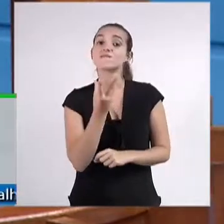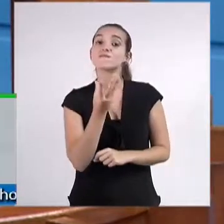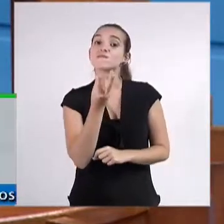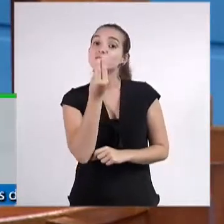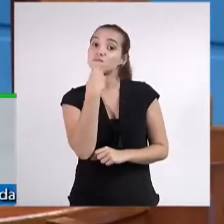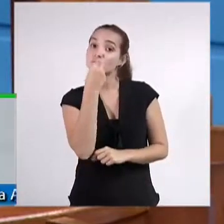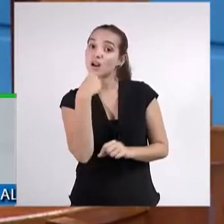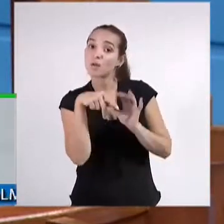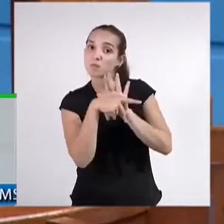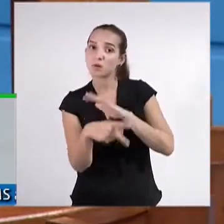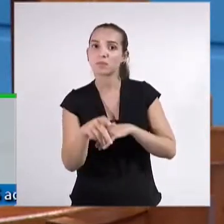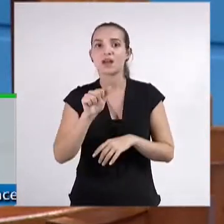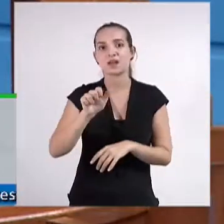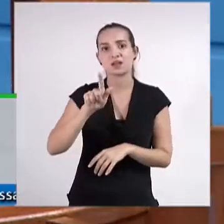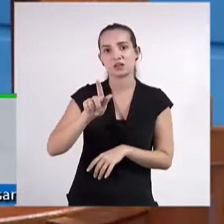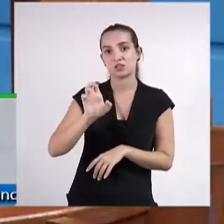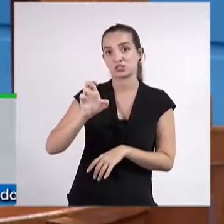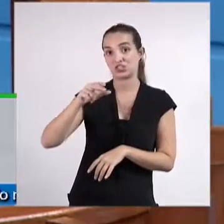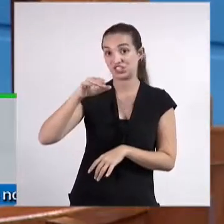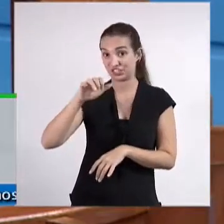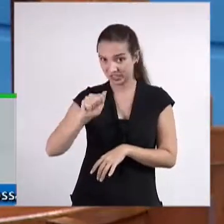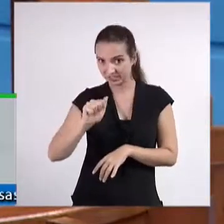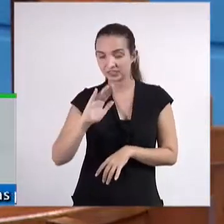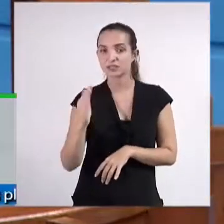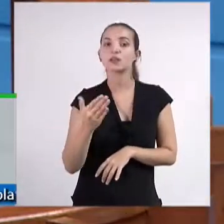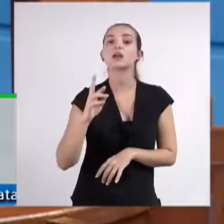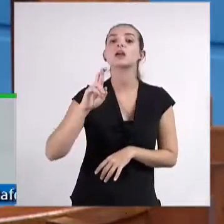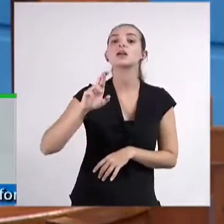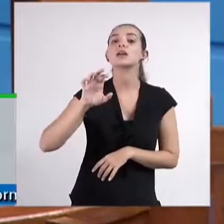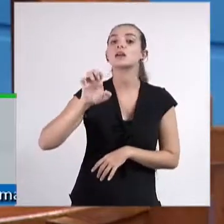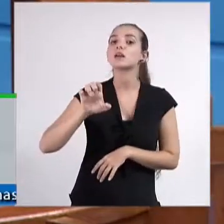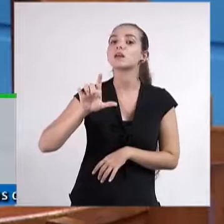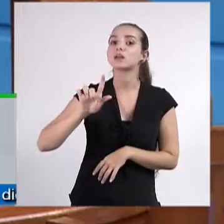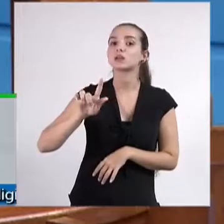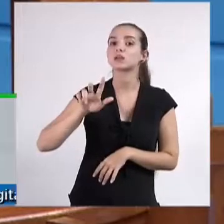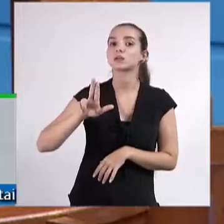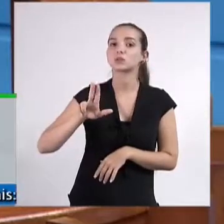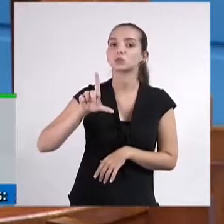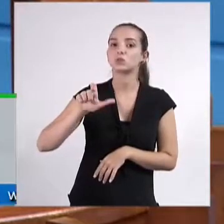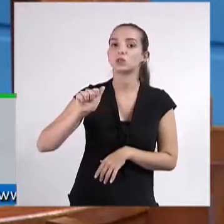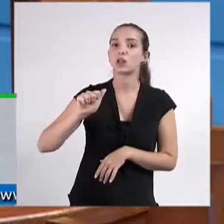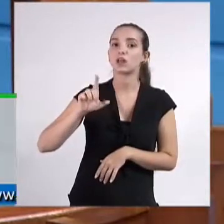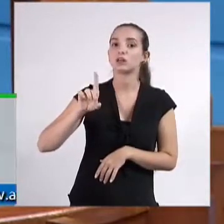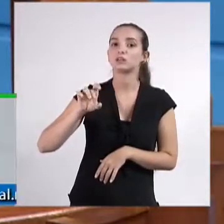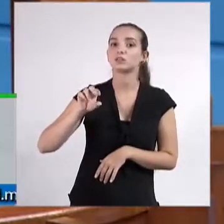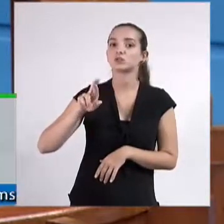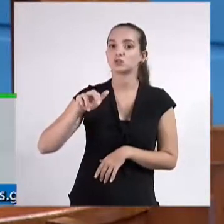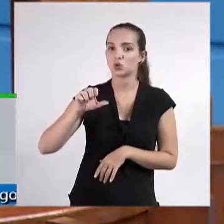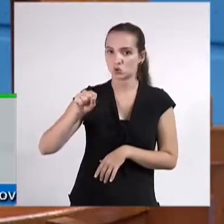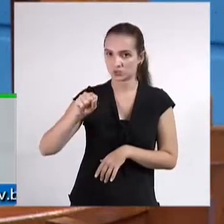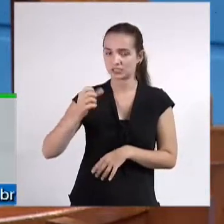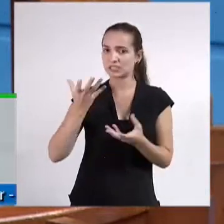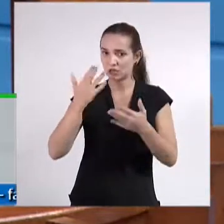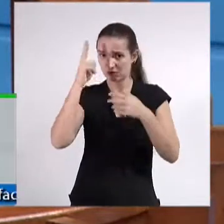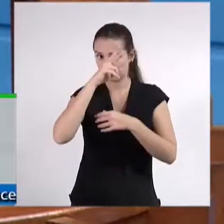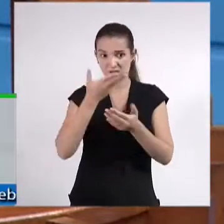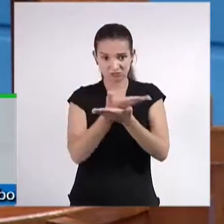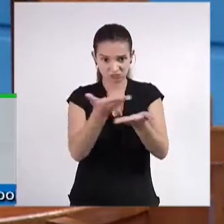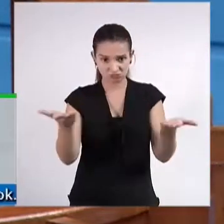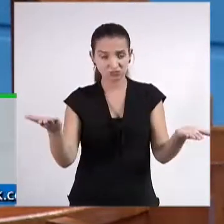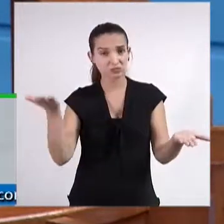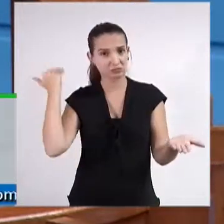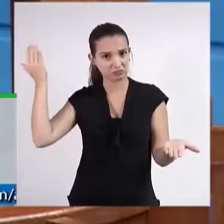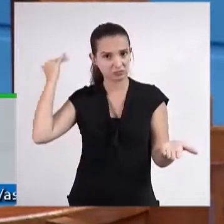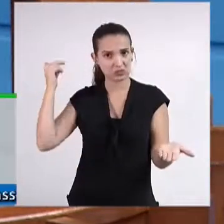agências reguladoras. Queria lembrar aqui aos nobres colegas parlamentares que eu pude participar da votação